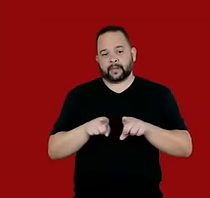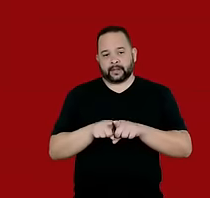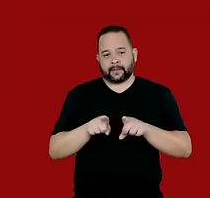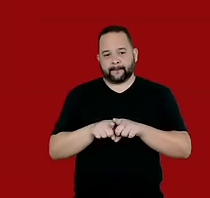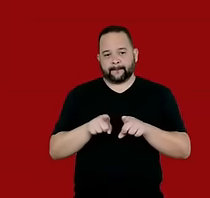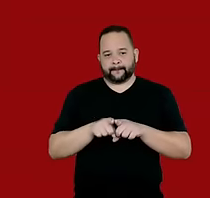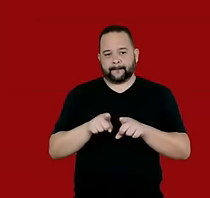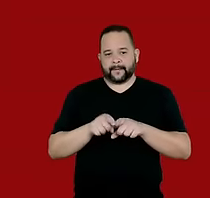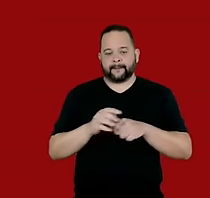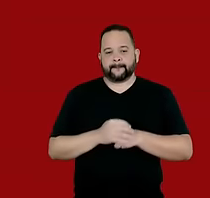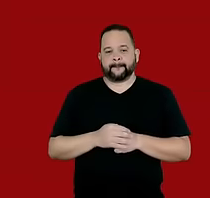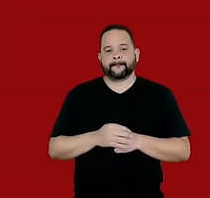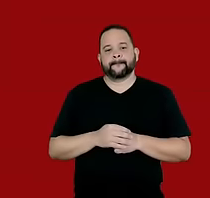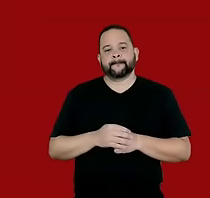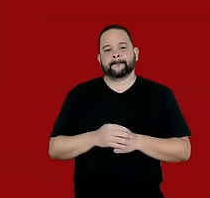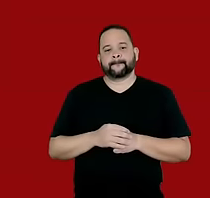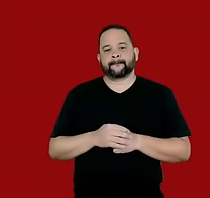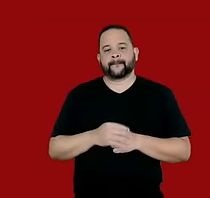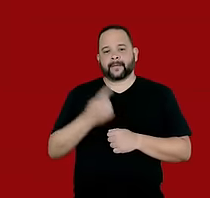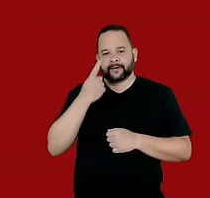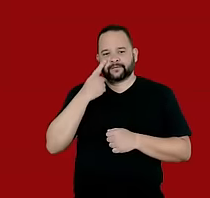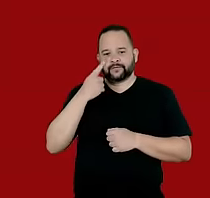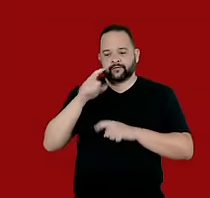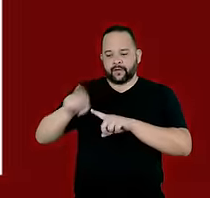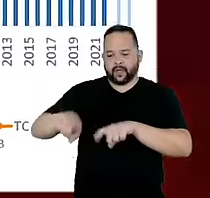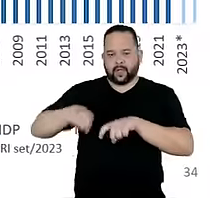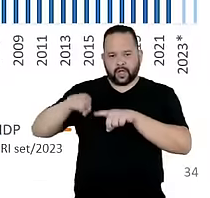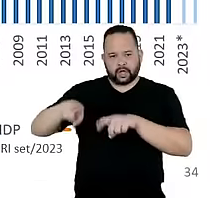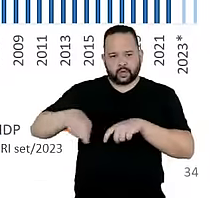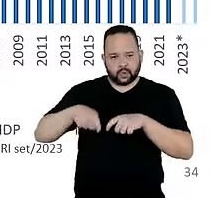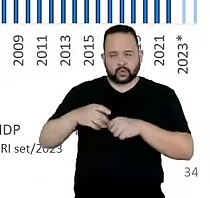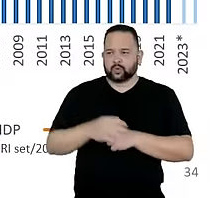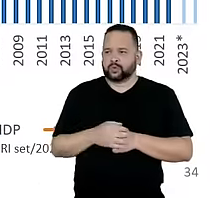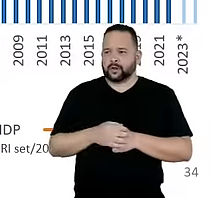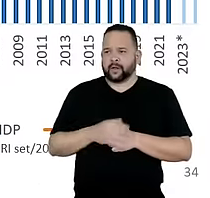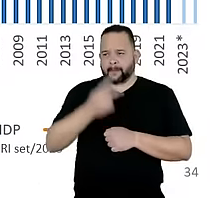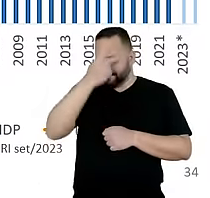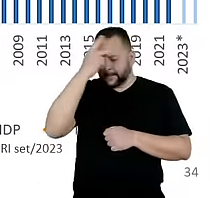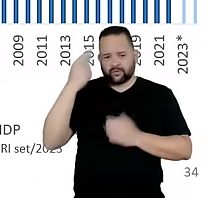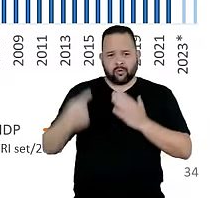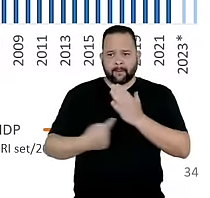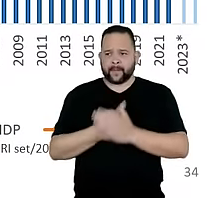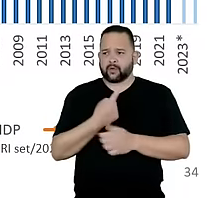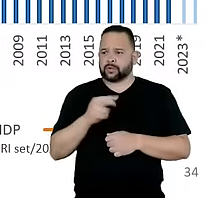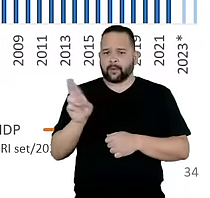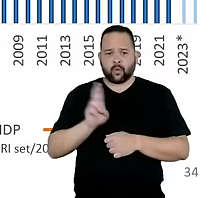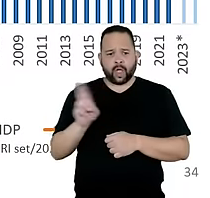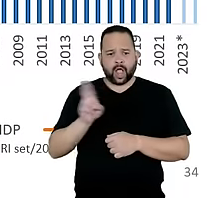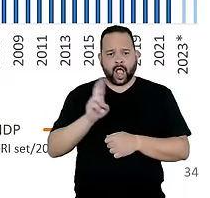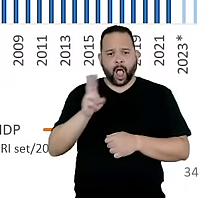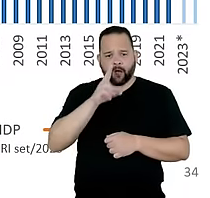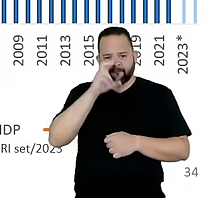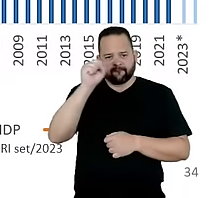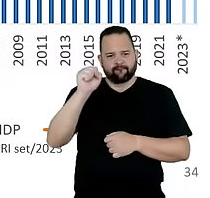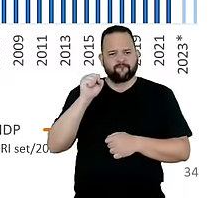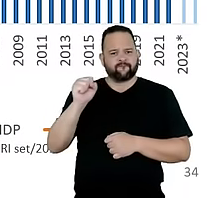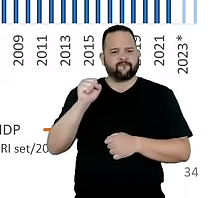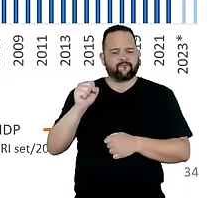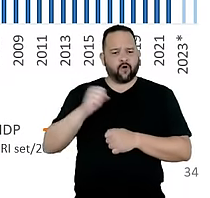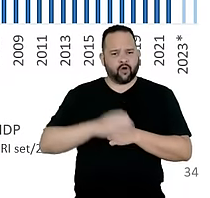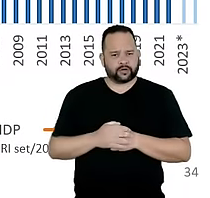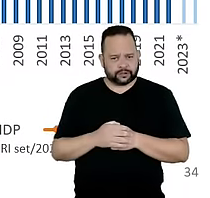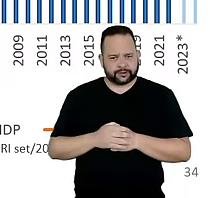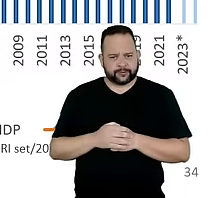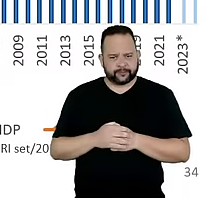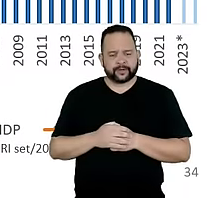impressionante a agricultura muita gente fala por que o Real tá tão forte a gente tem um fluxo bastante eh grande com com juros bastante alto então